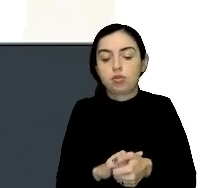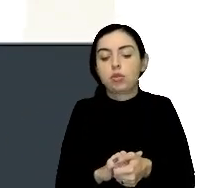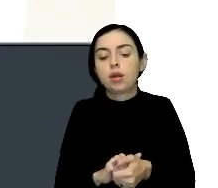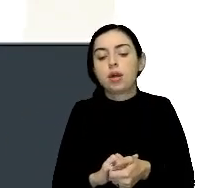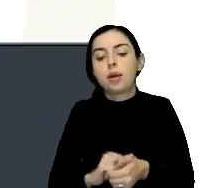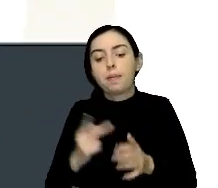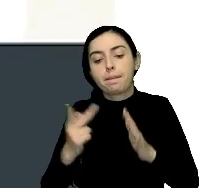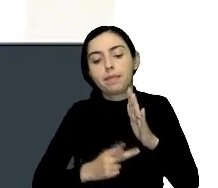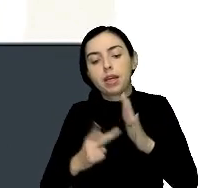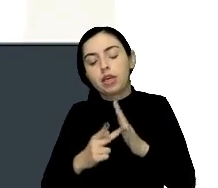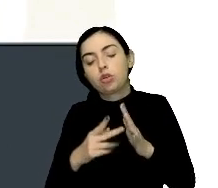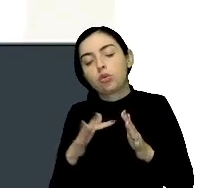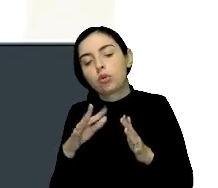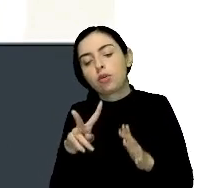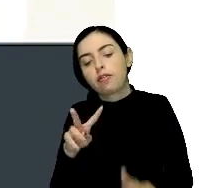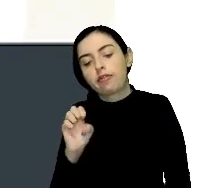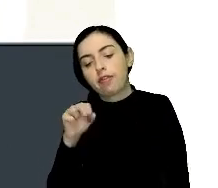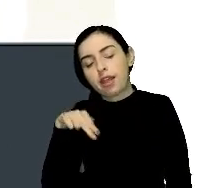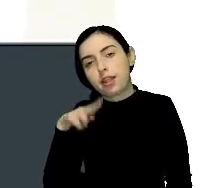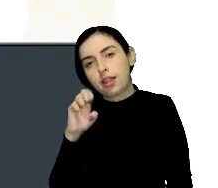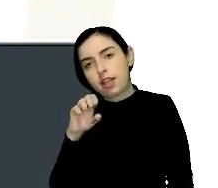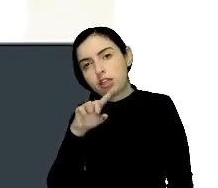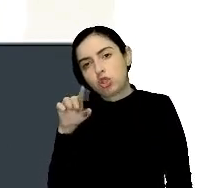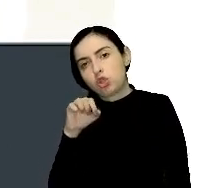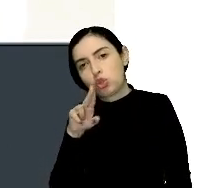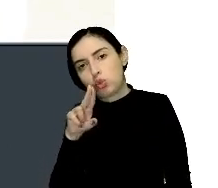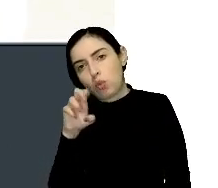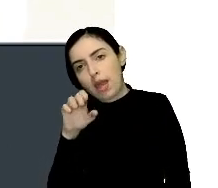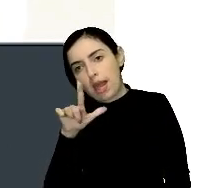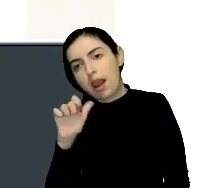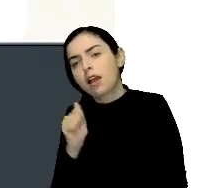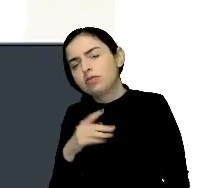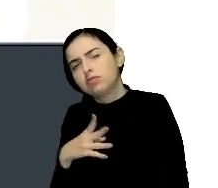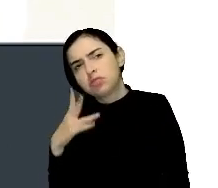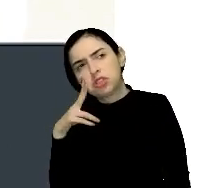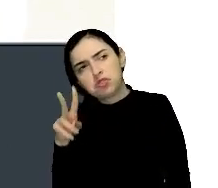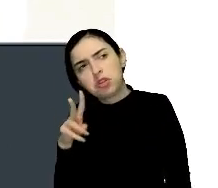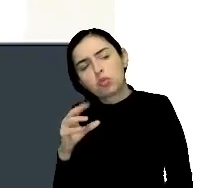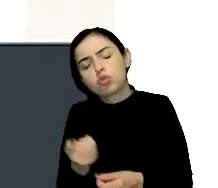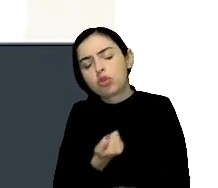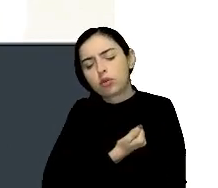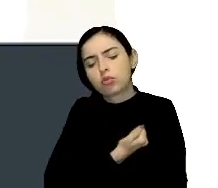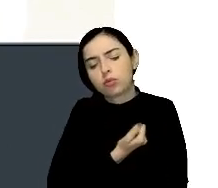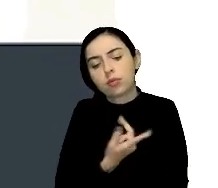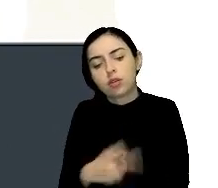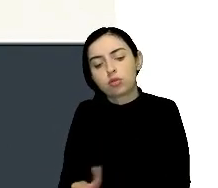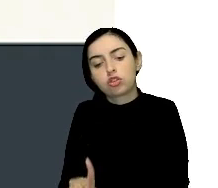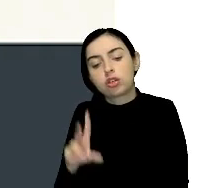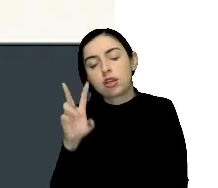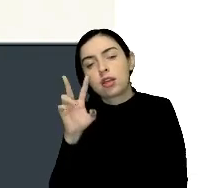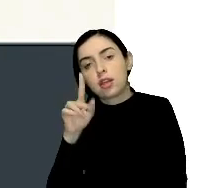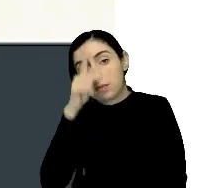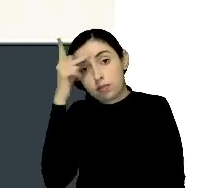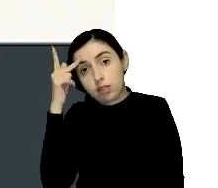Venezuela, vocês já devem ter visto, mas aqui é só para mostrar a quantidade ínfima de venezuelanos que vieram ao Brasil. É lógico, a gente